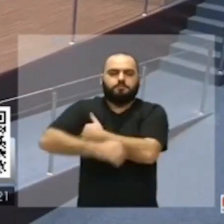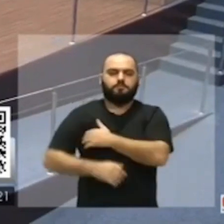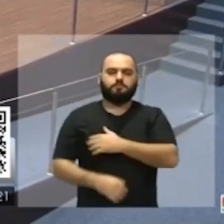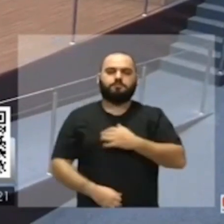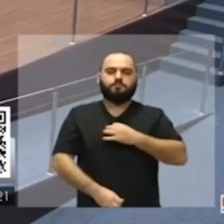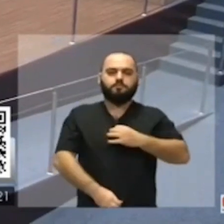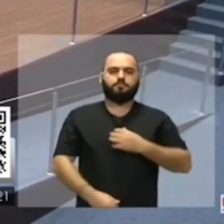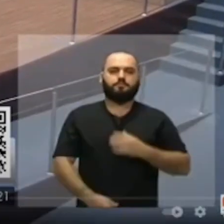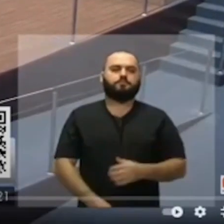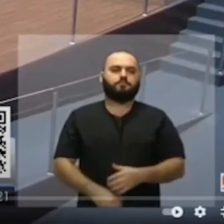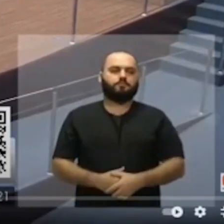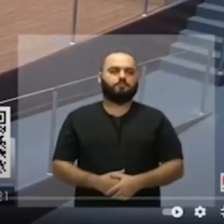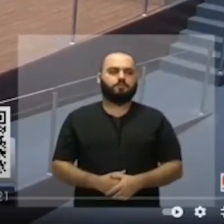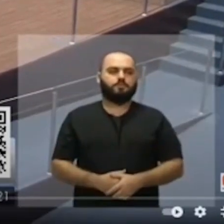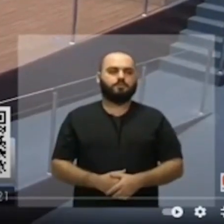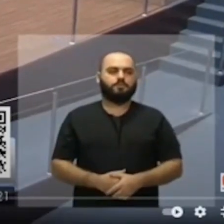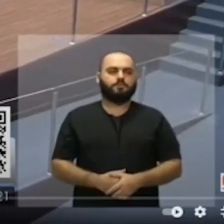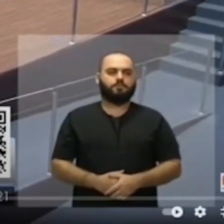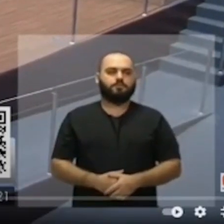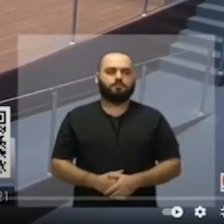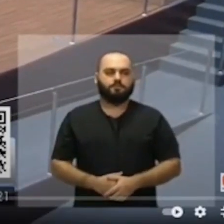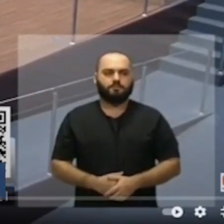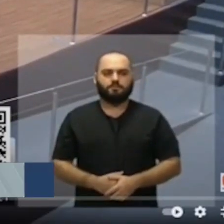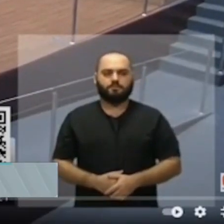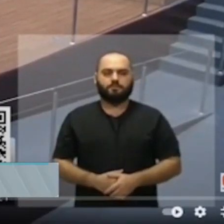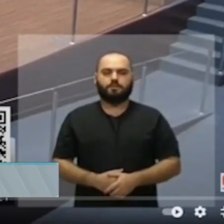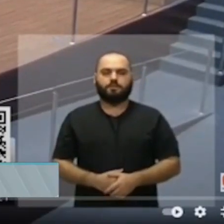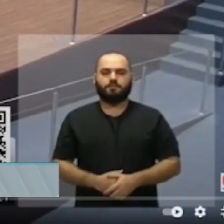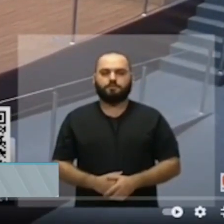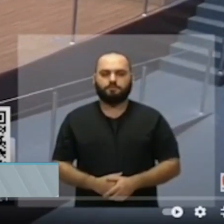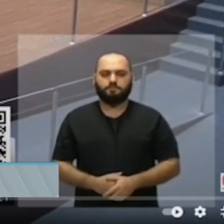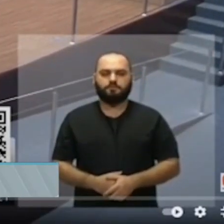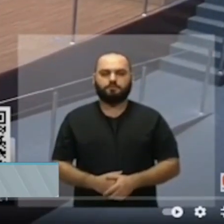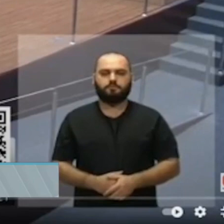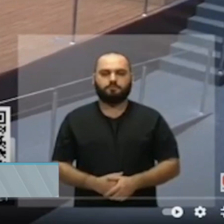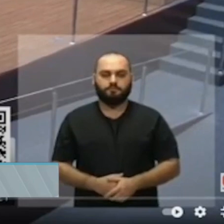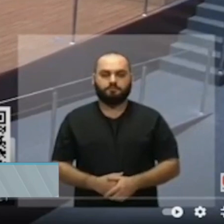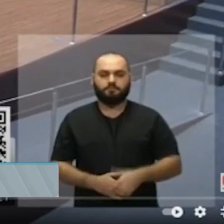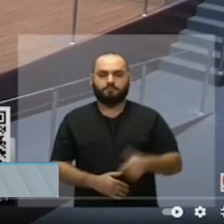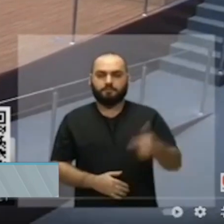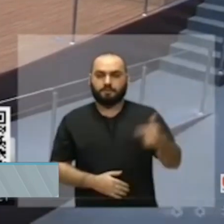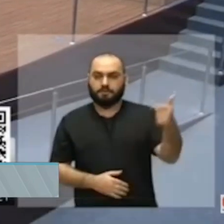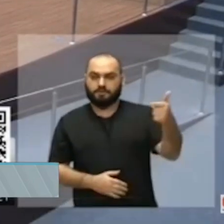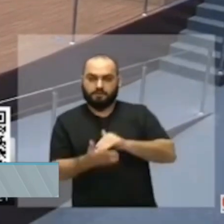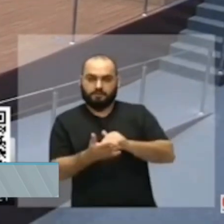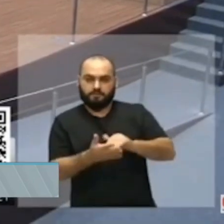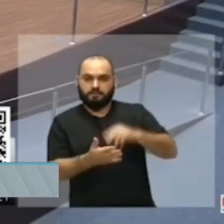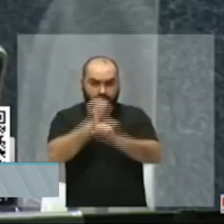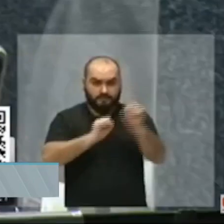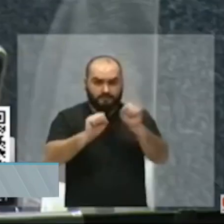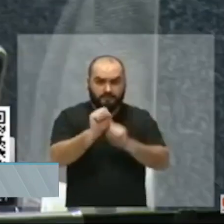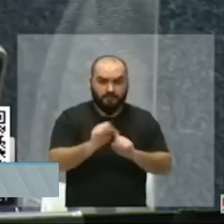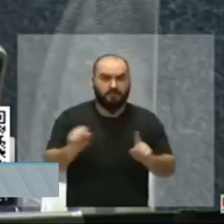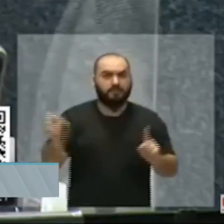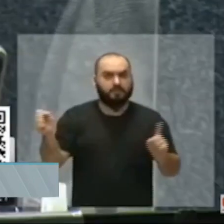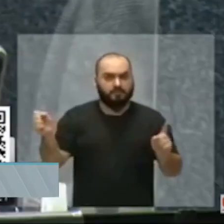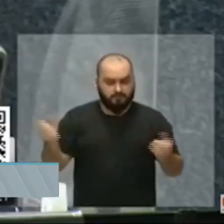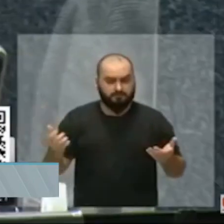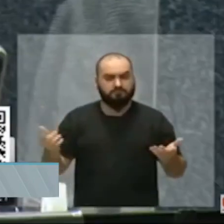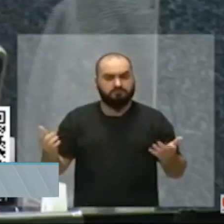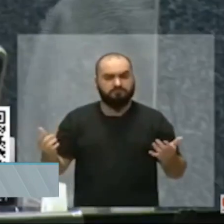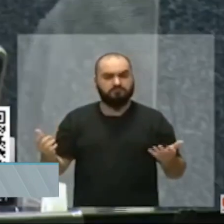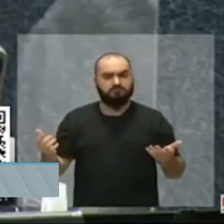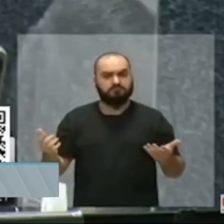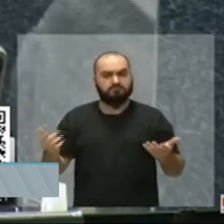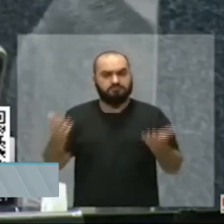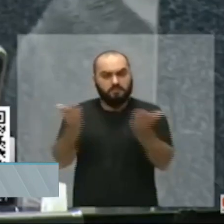Habitação, e tem como objetivo reduzir a tarifa e incentivar o uso do transporte público na cidade. Além desse projeto,